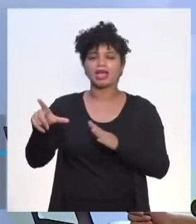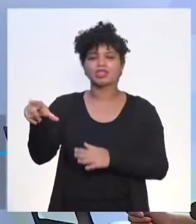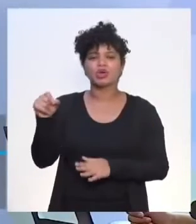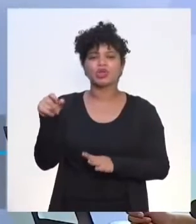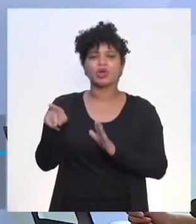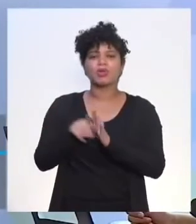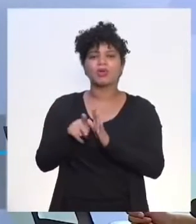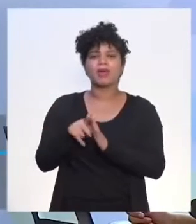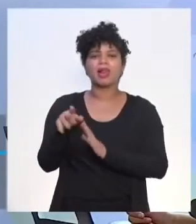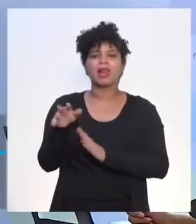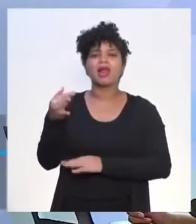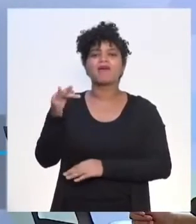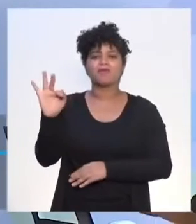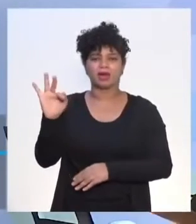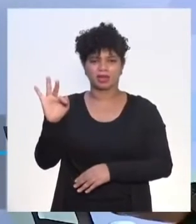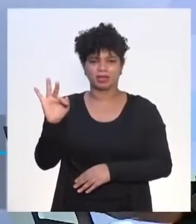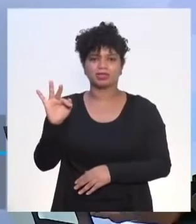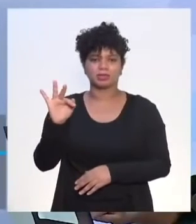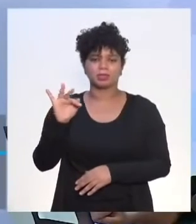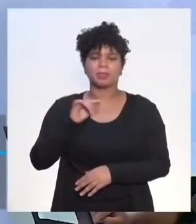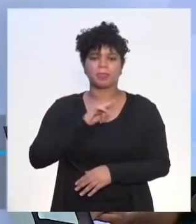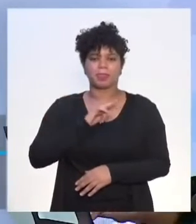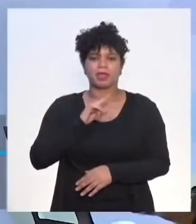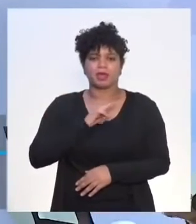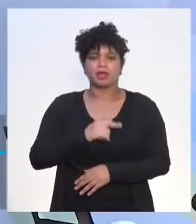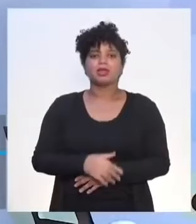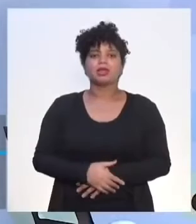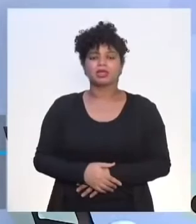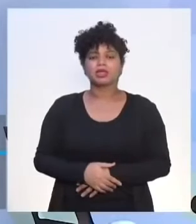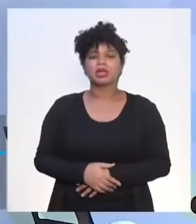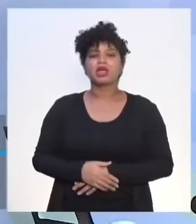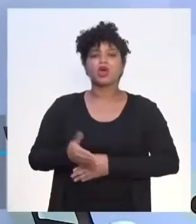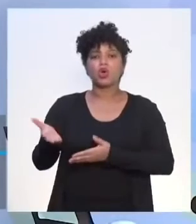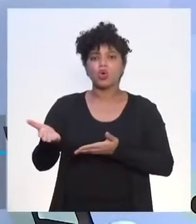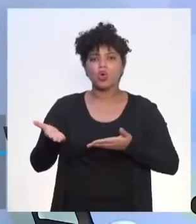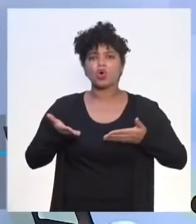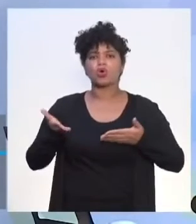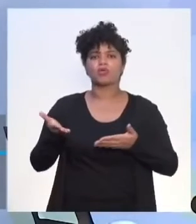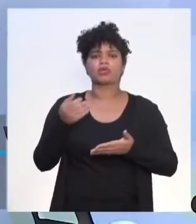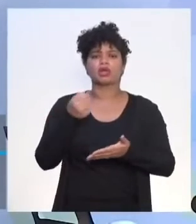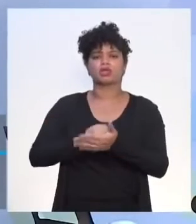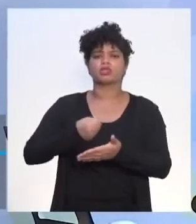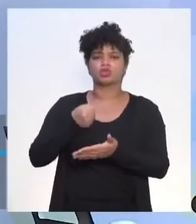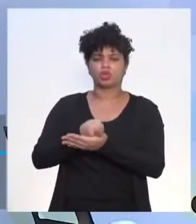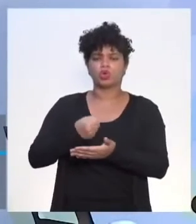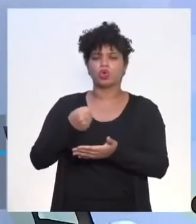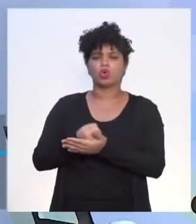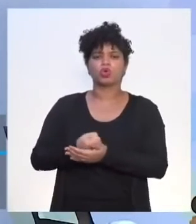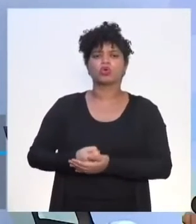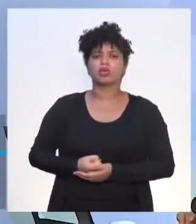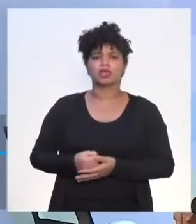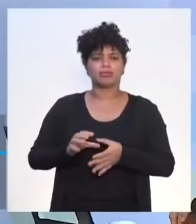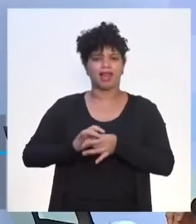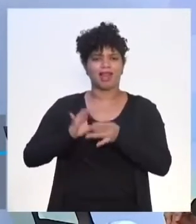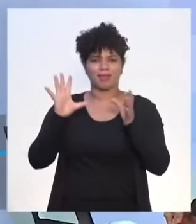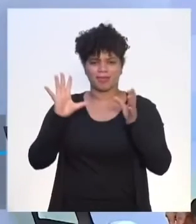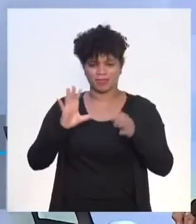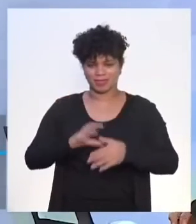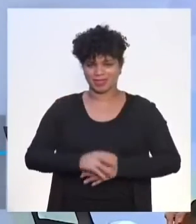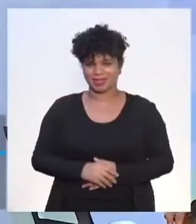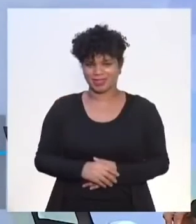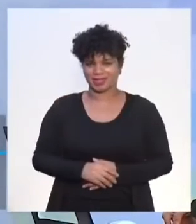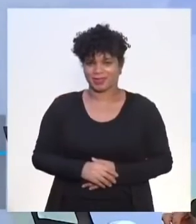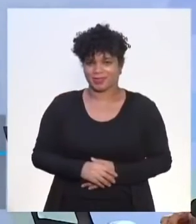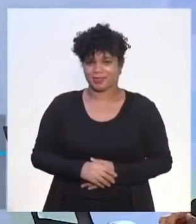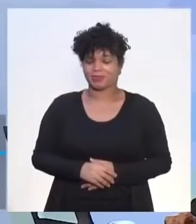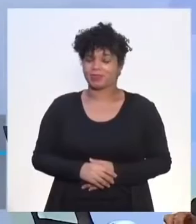da França, que é aquele hino mesmo que chama o cidadão à luta e à liberdade. Agora,